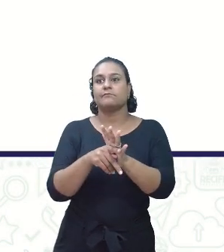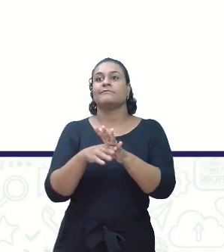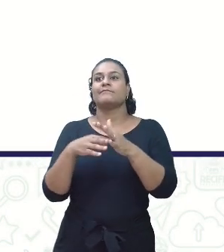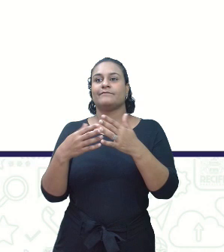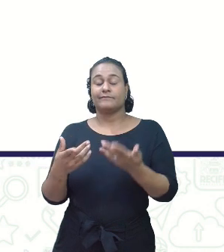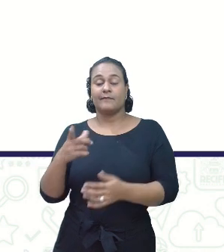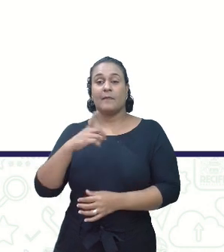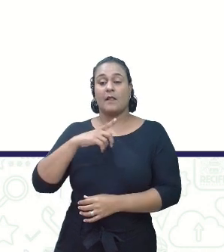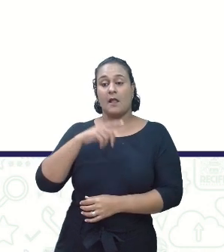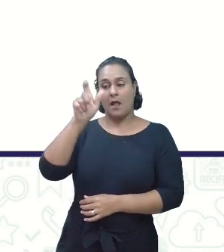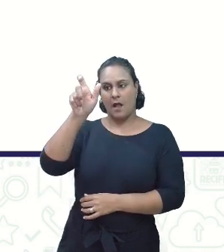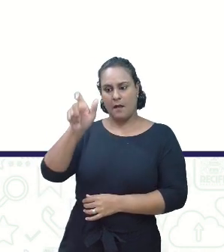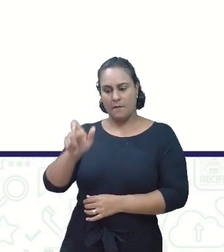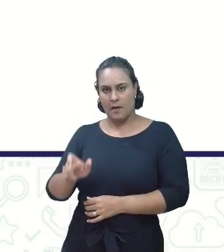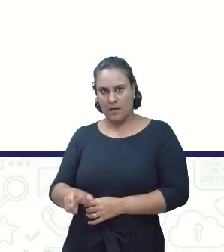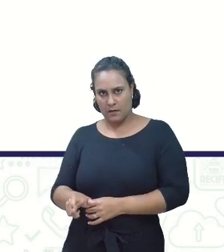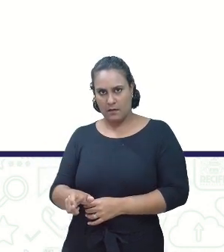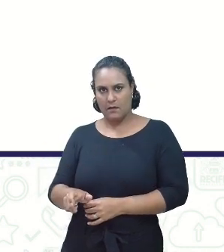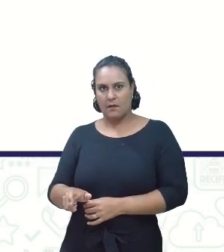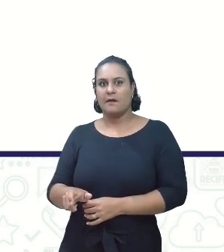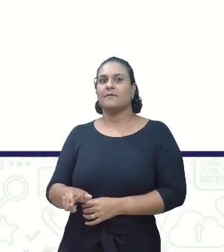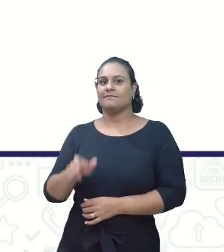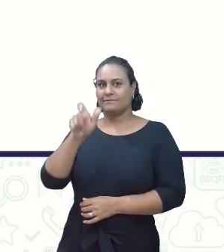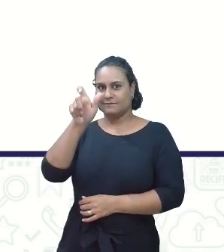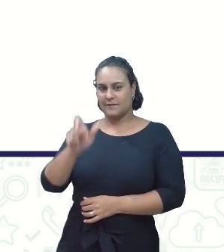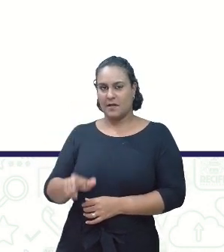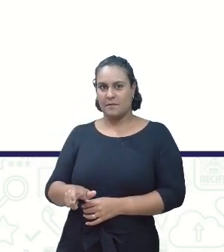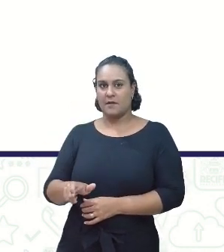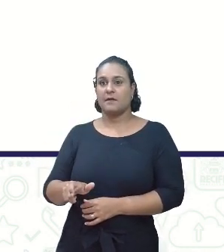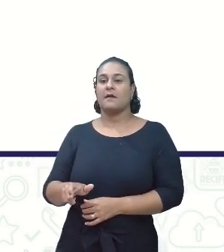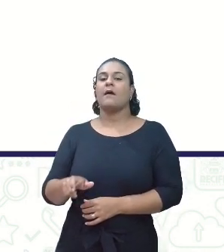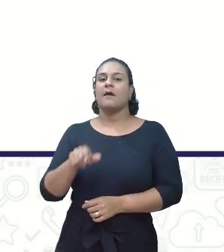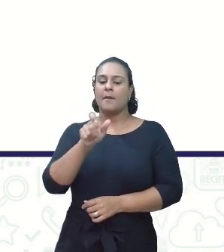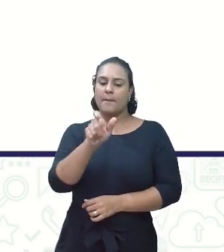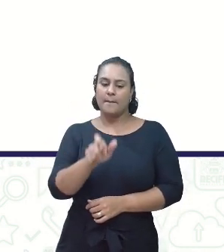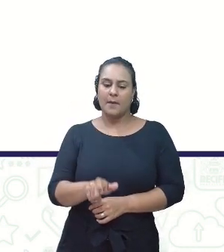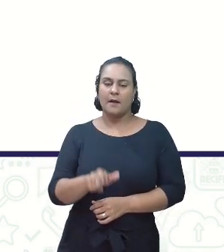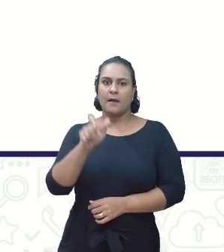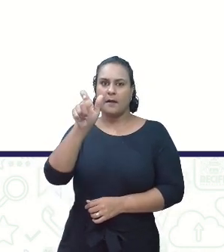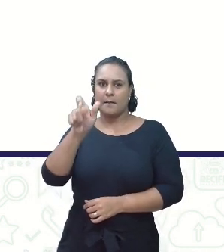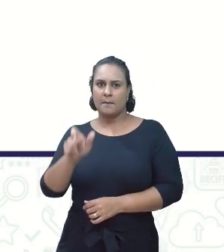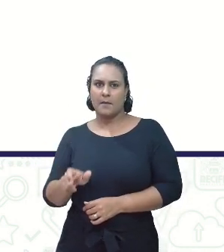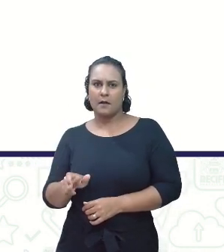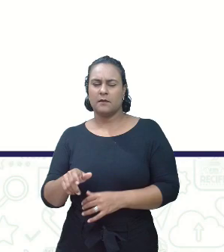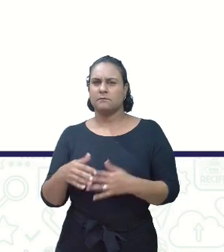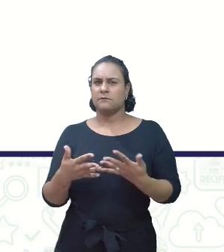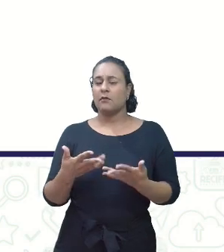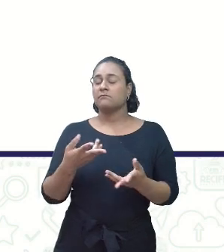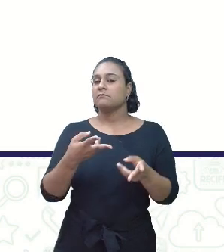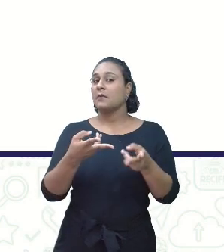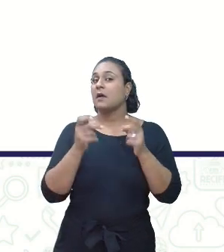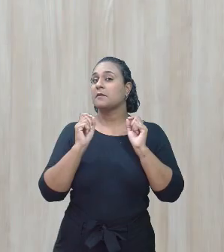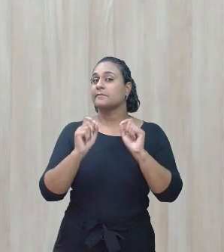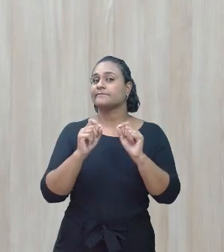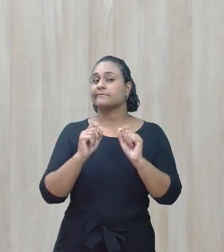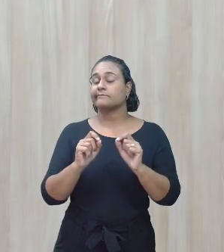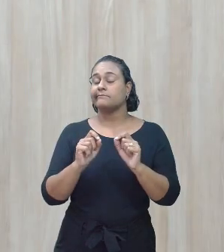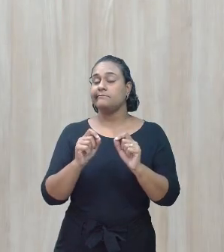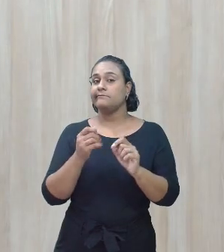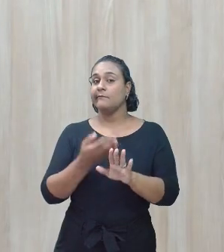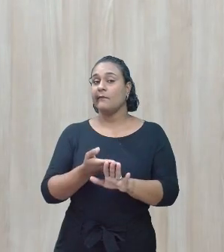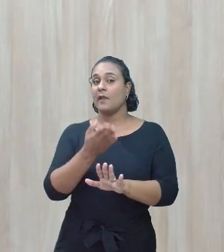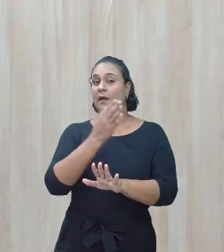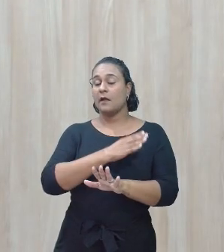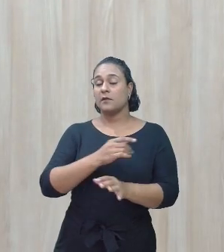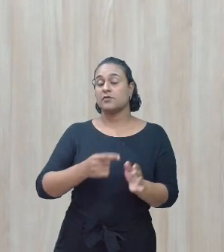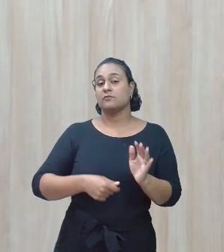afastamentos ou atendimentos para cada um dos CIDs que foram atendidos. O que a gente percebe aí? Que antes, no